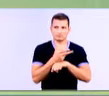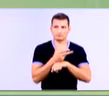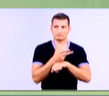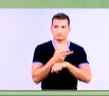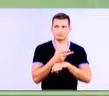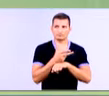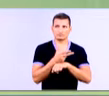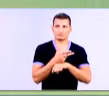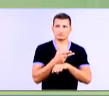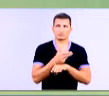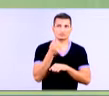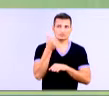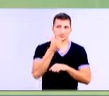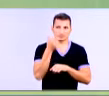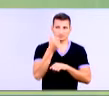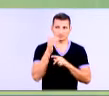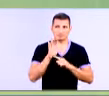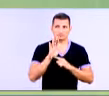essa primeira demonstração